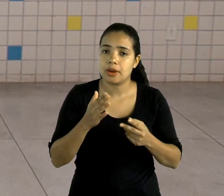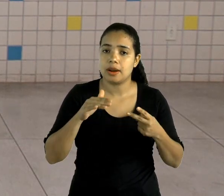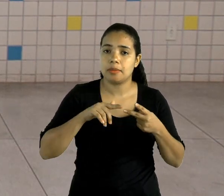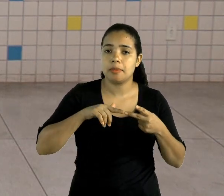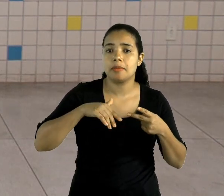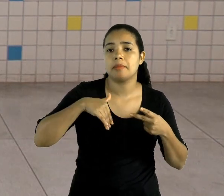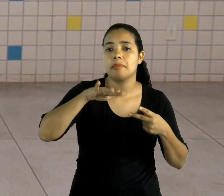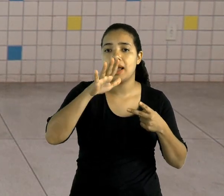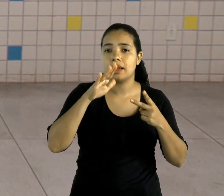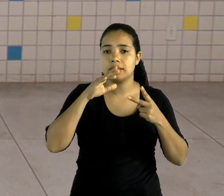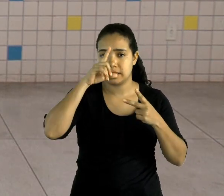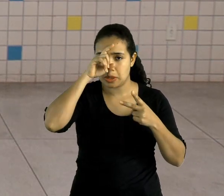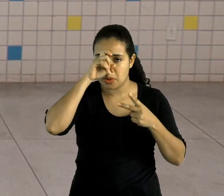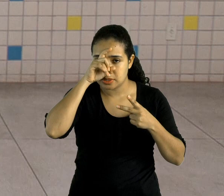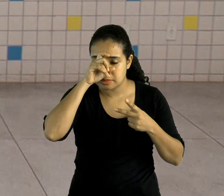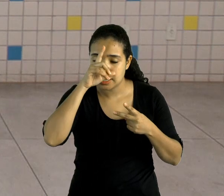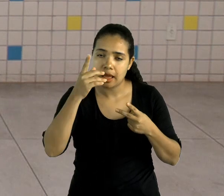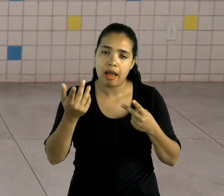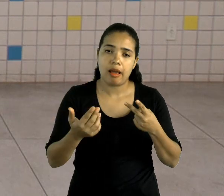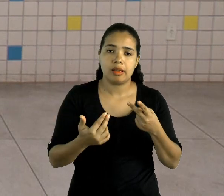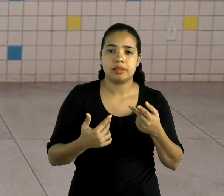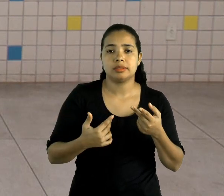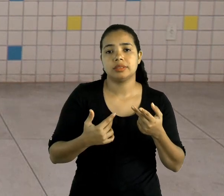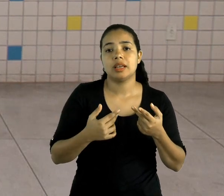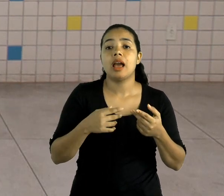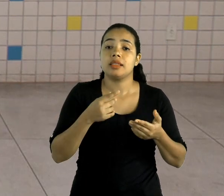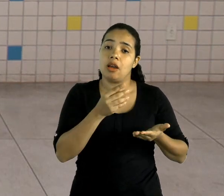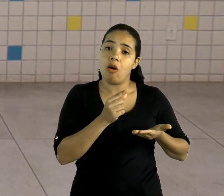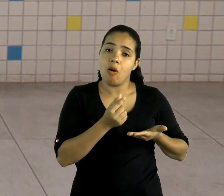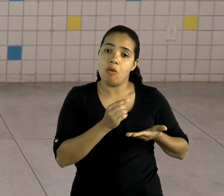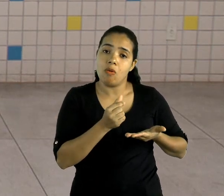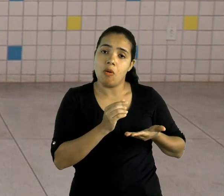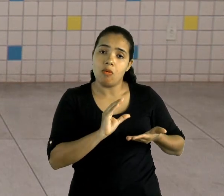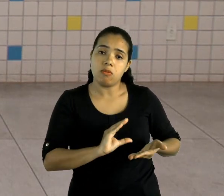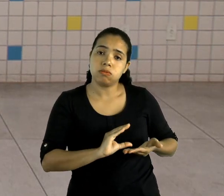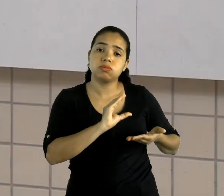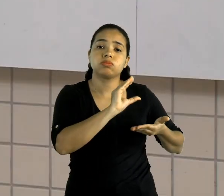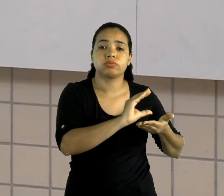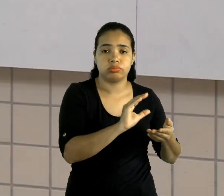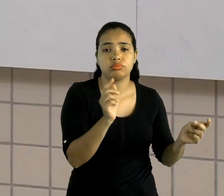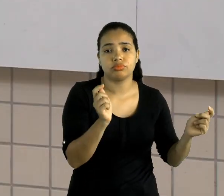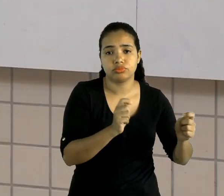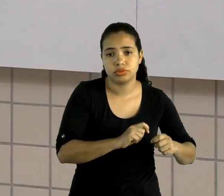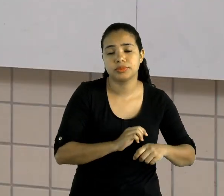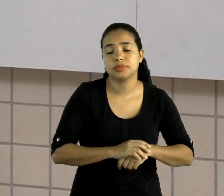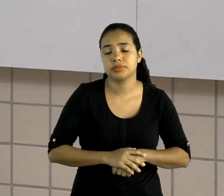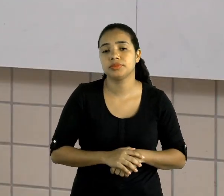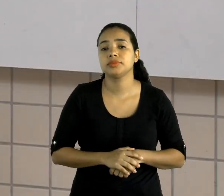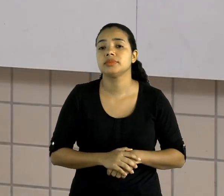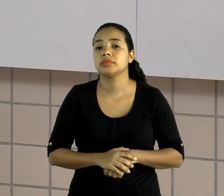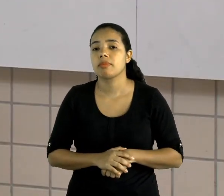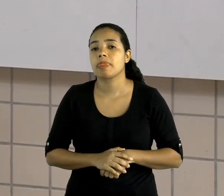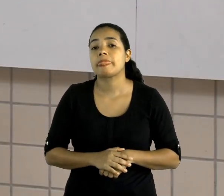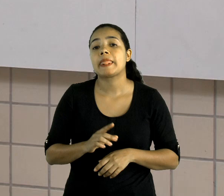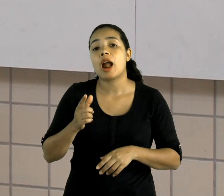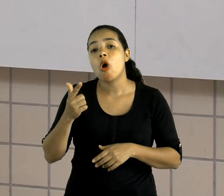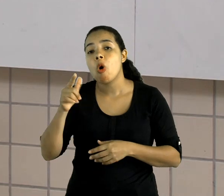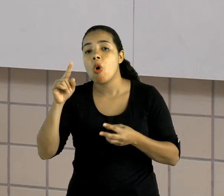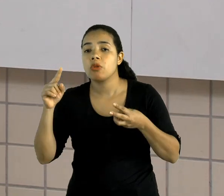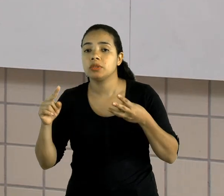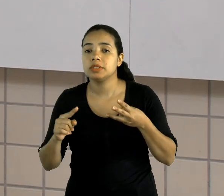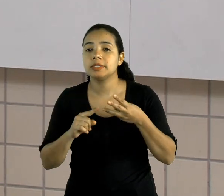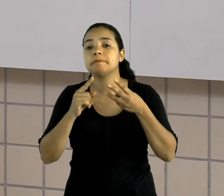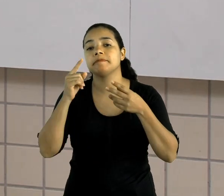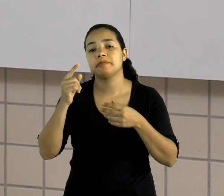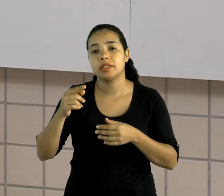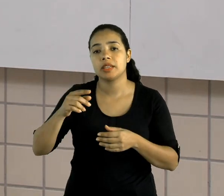mais hospitais. Ainda assim, esse investimento terá que acontecer. Um outro ponto que eles acreditam é a